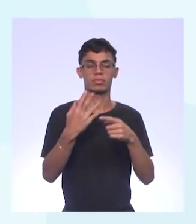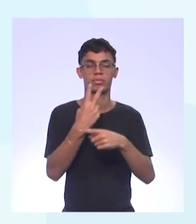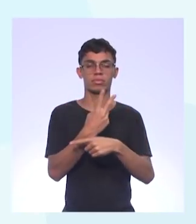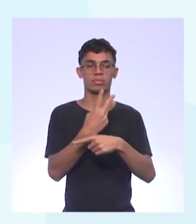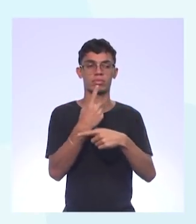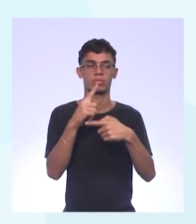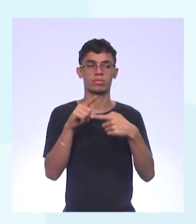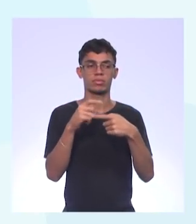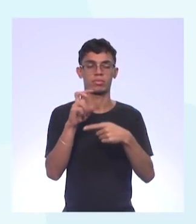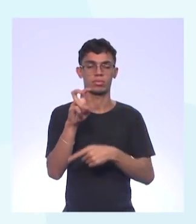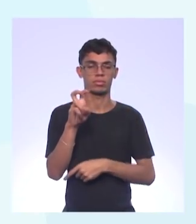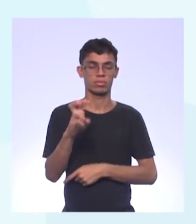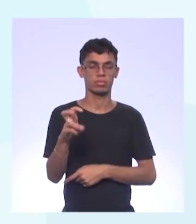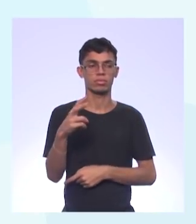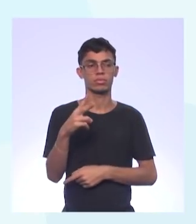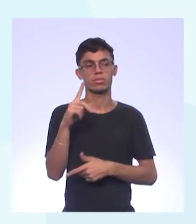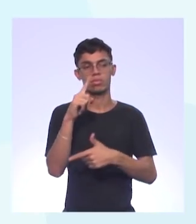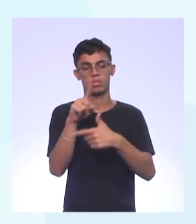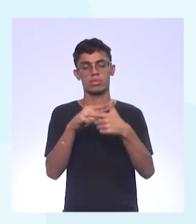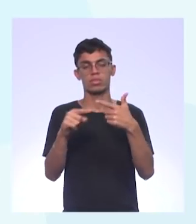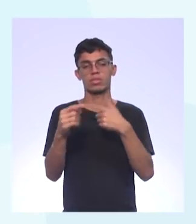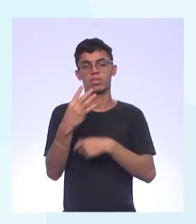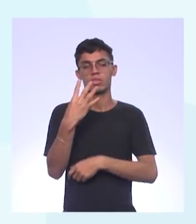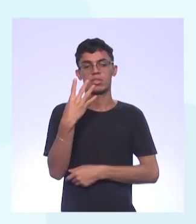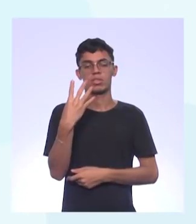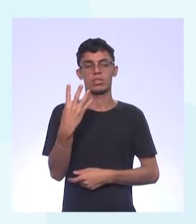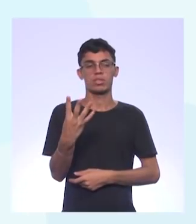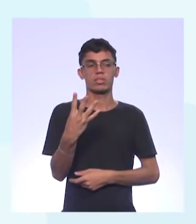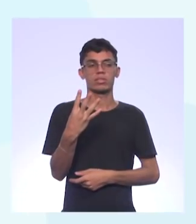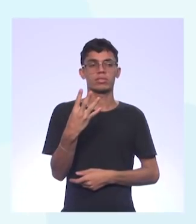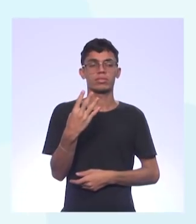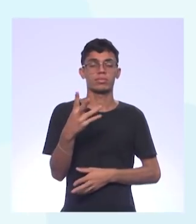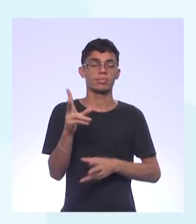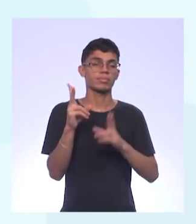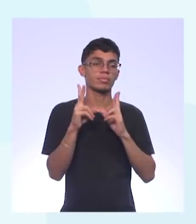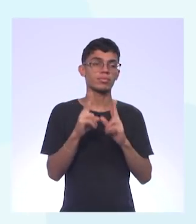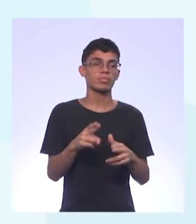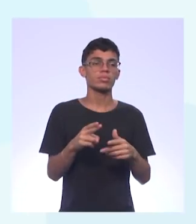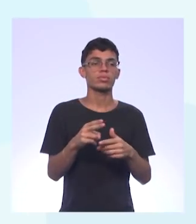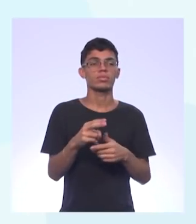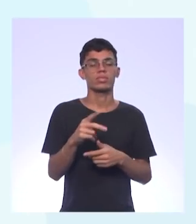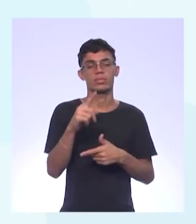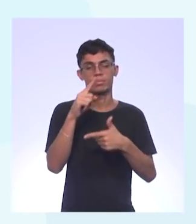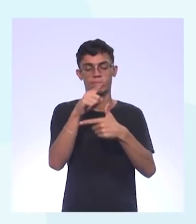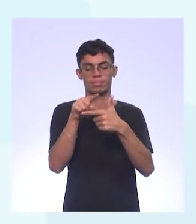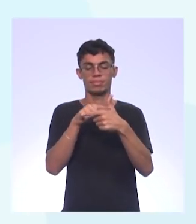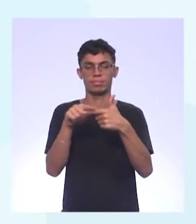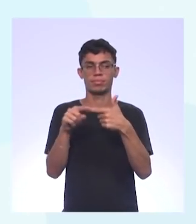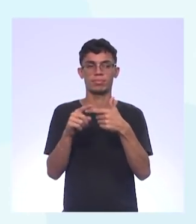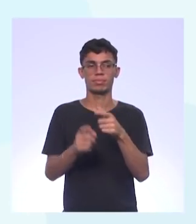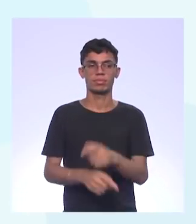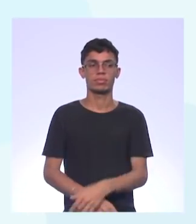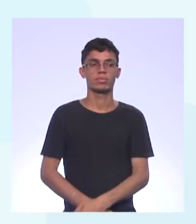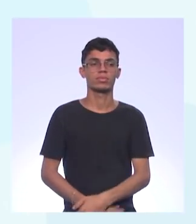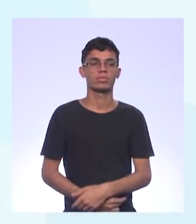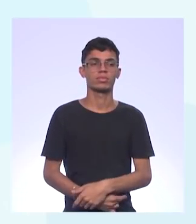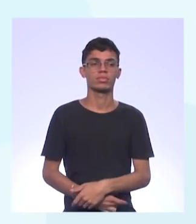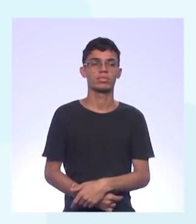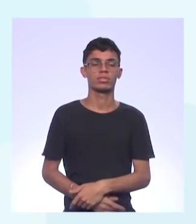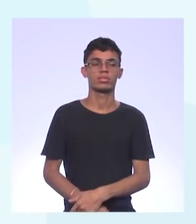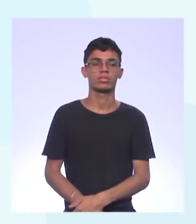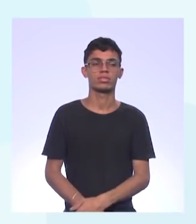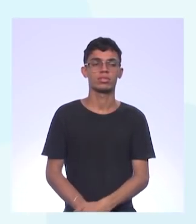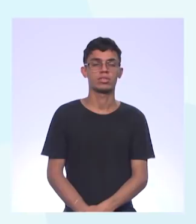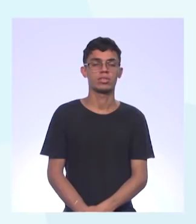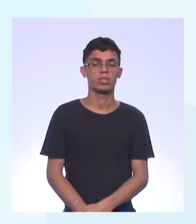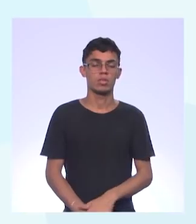2,5 dividido por 4 Oi aqui é a mesma coisa quando eu faço aqui com a chave para fazer a minha continha Então vamos